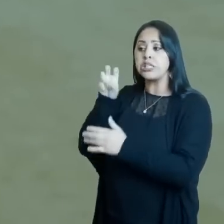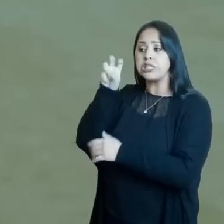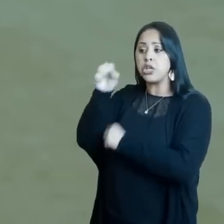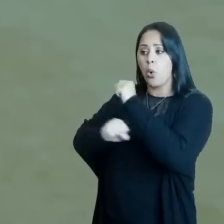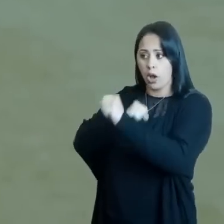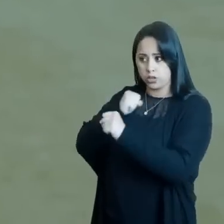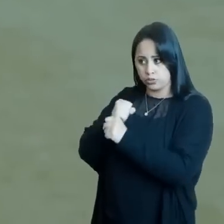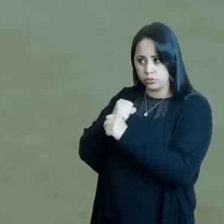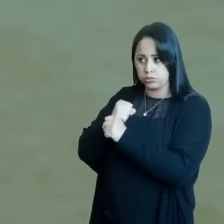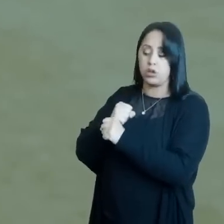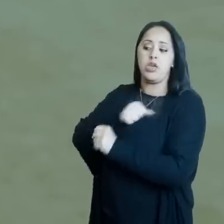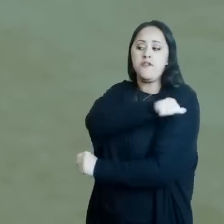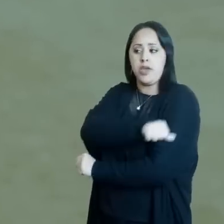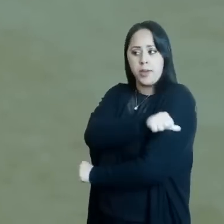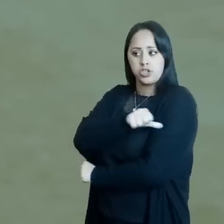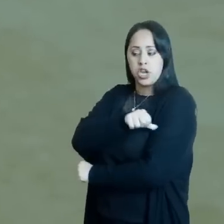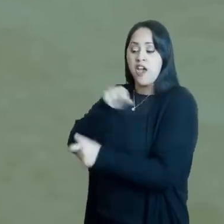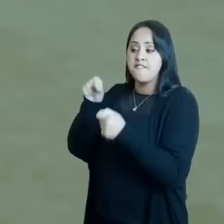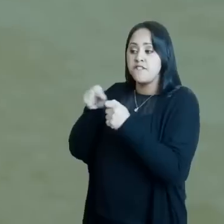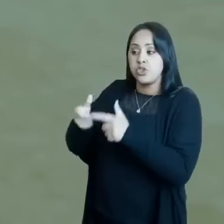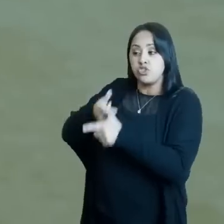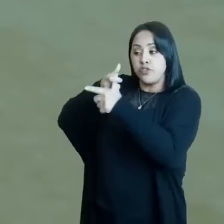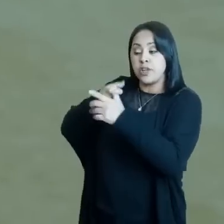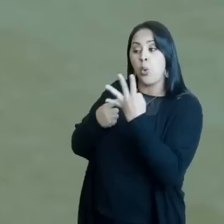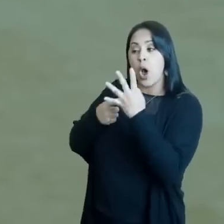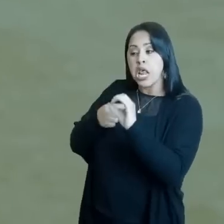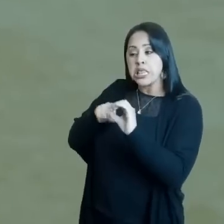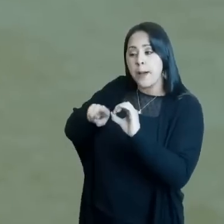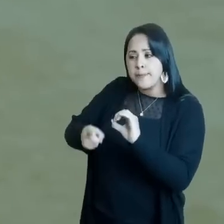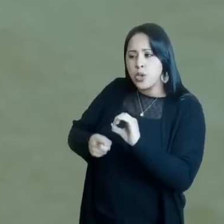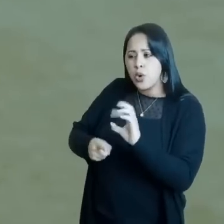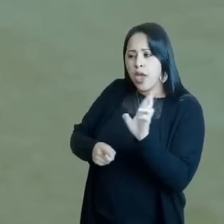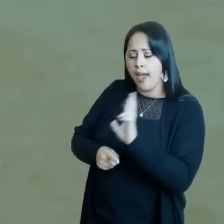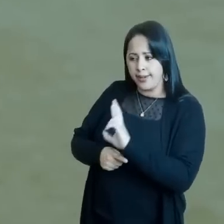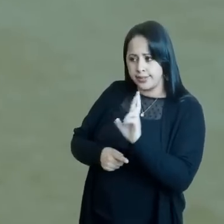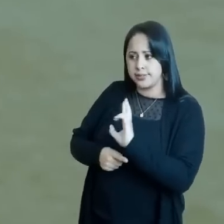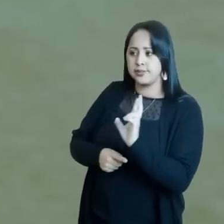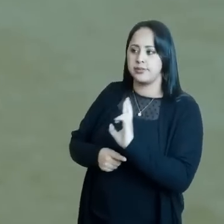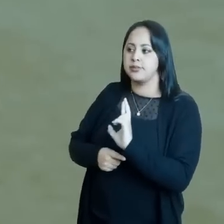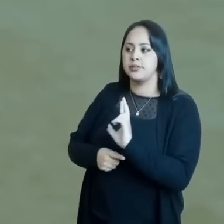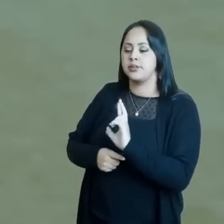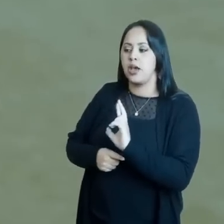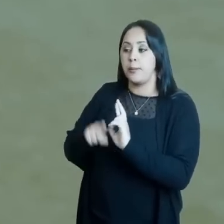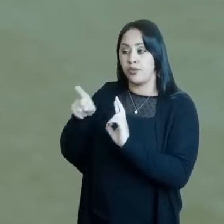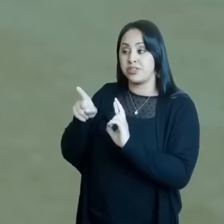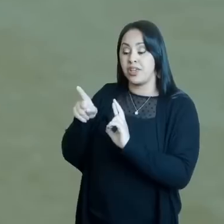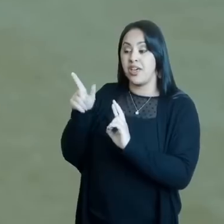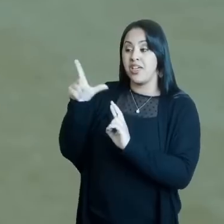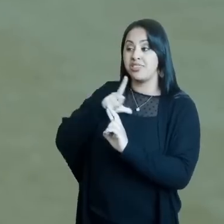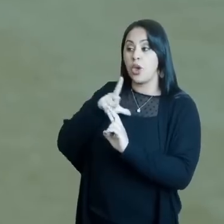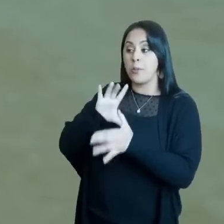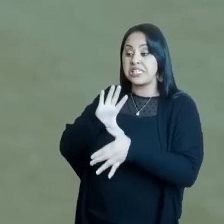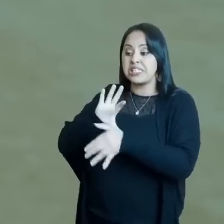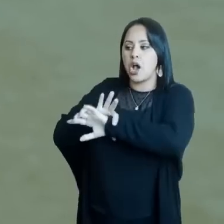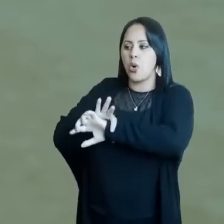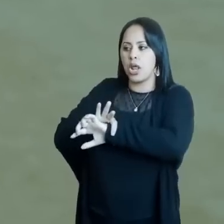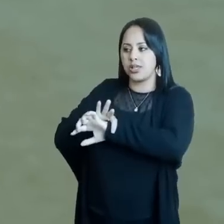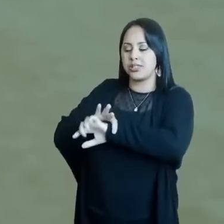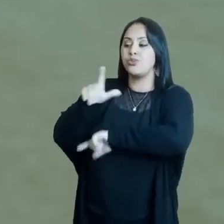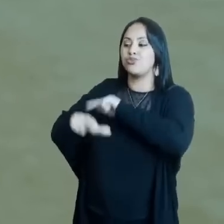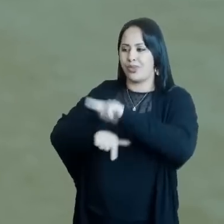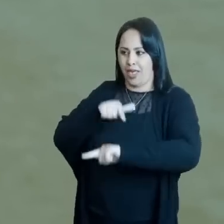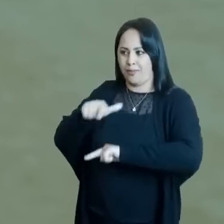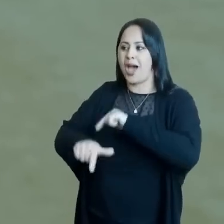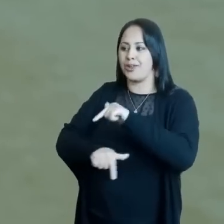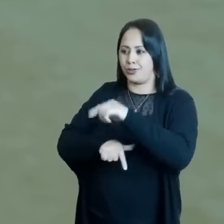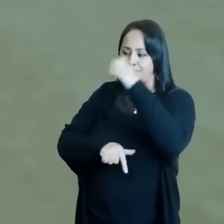anos, você fez uma dívida de 40 e poucos mil reais... para que você pudesse ter uma segurança no mercado de